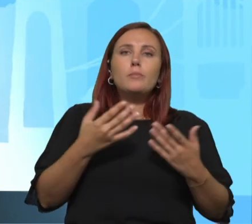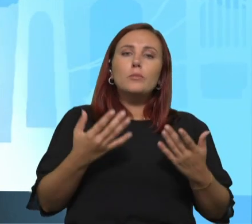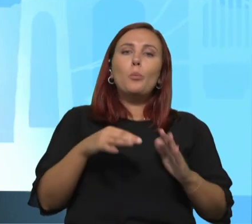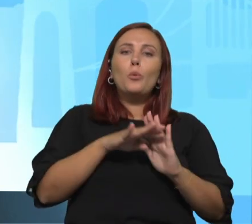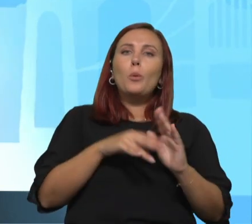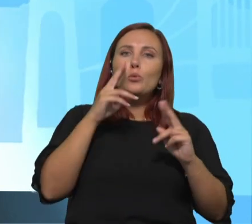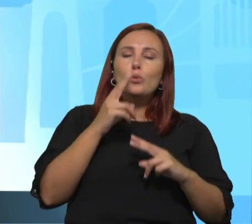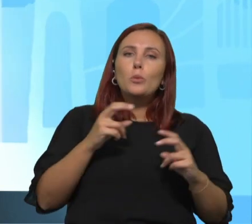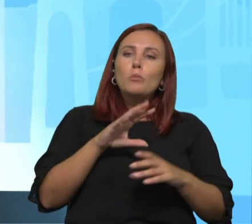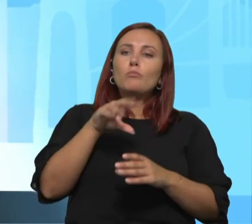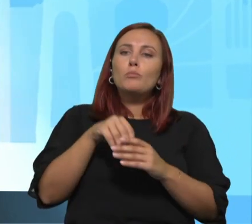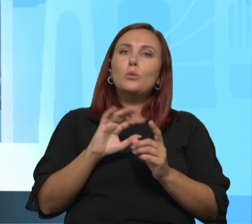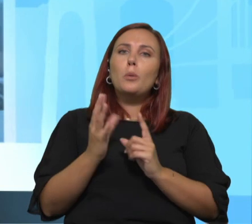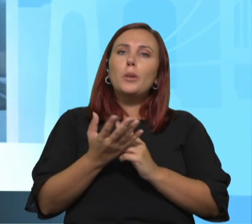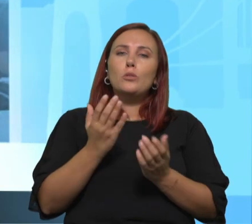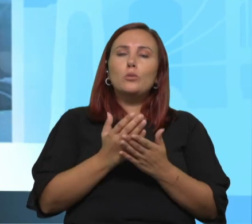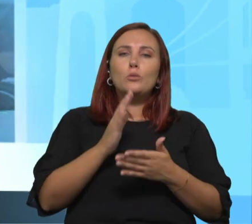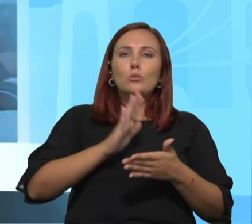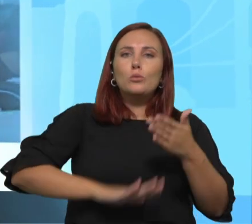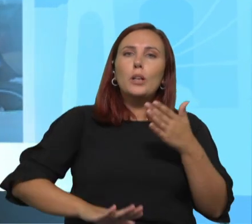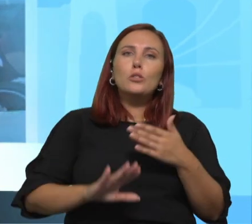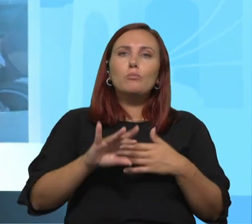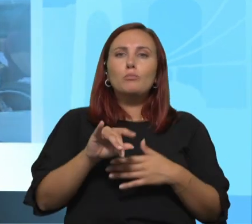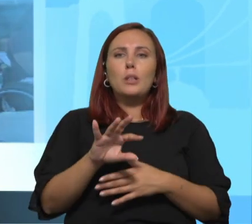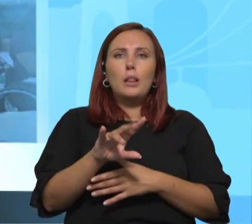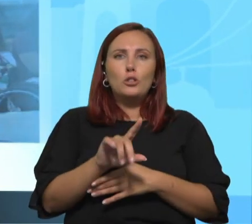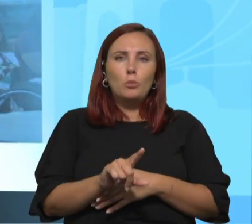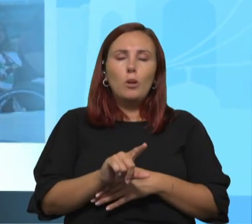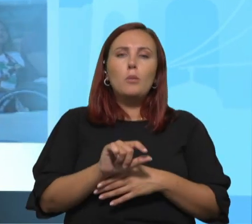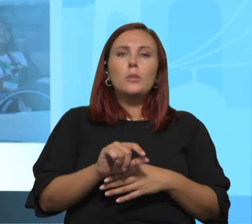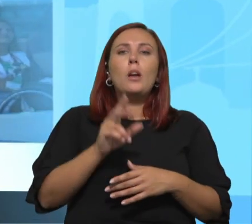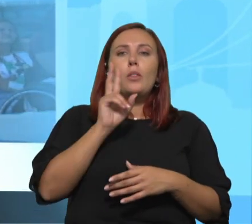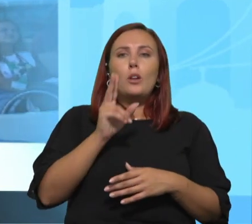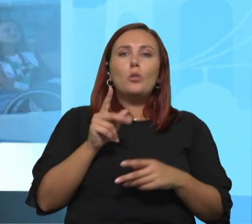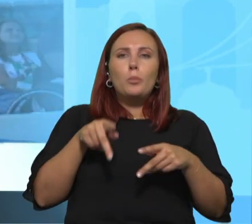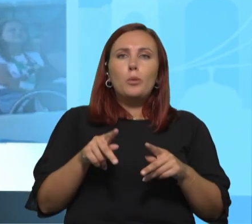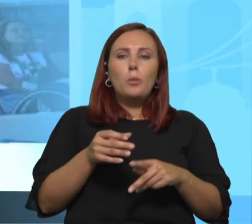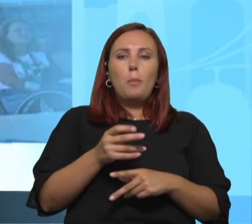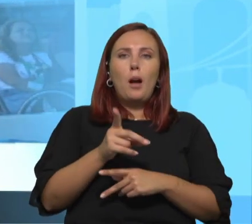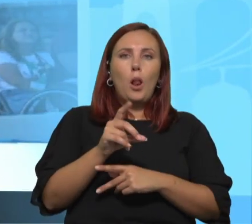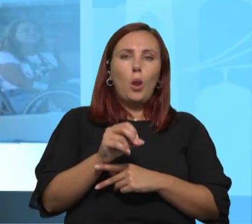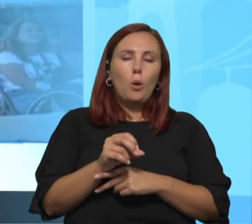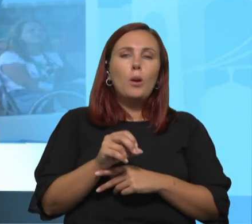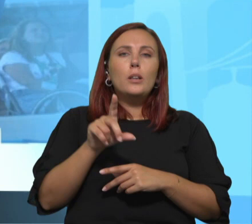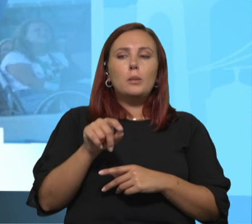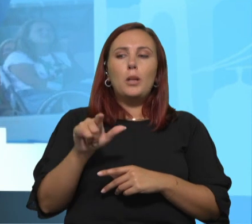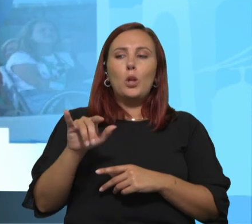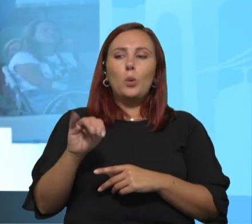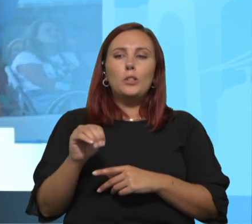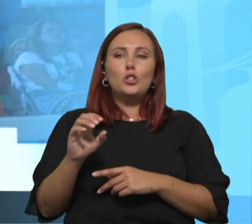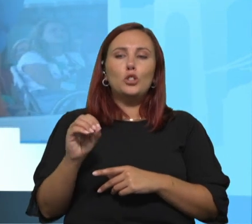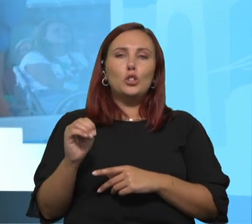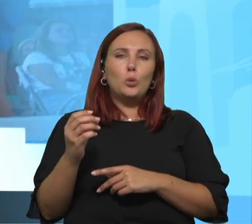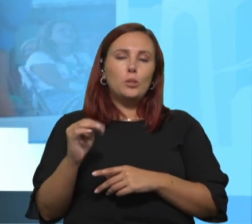parte do ambiente educativo no Colégio Sagrado Coração de Maria, em Lisboa, onde é diretor pedagógico Paulo Campino, e Luís Pedro Sousa faz parte